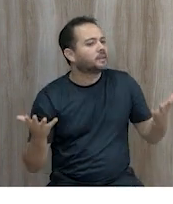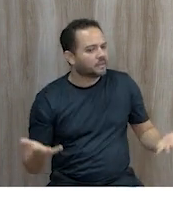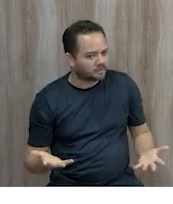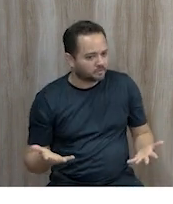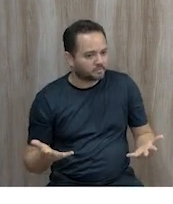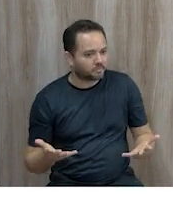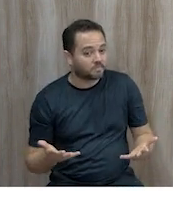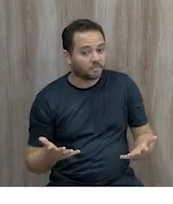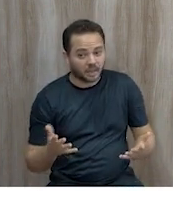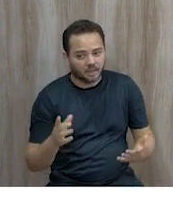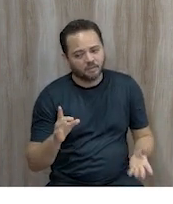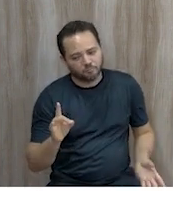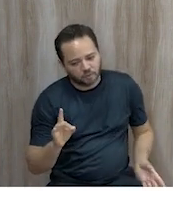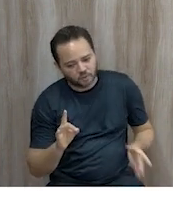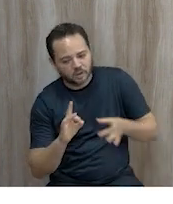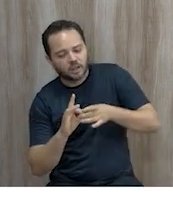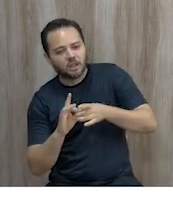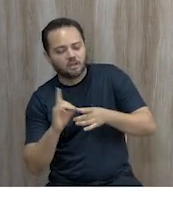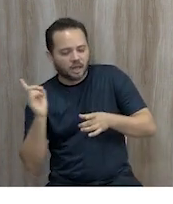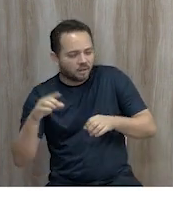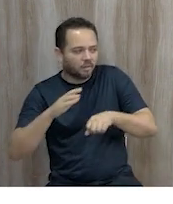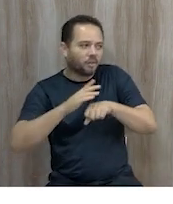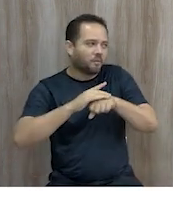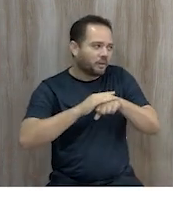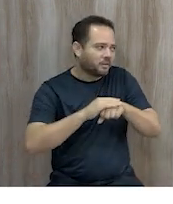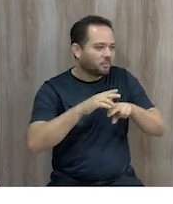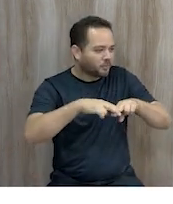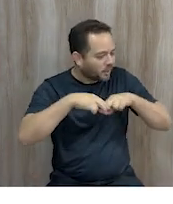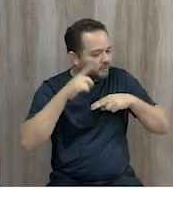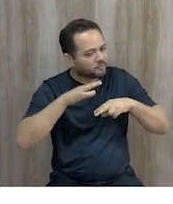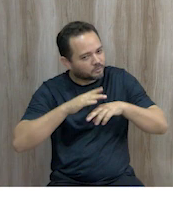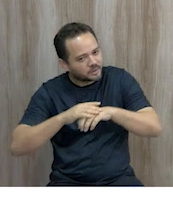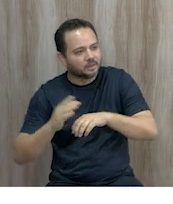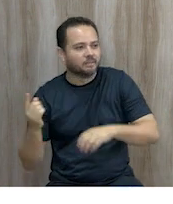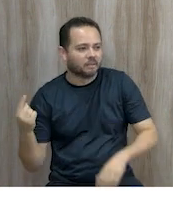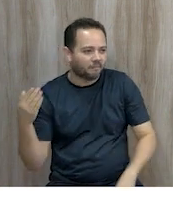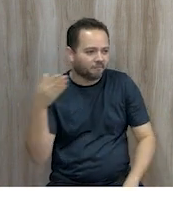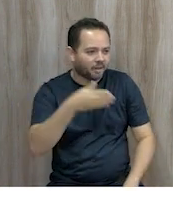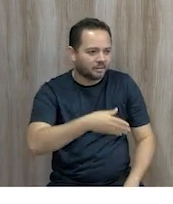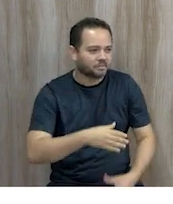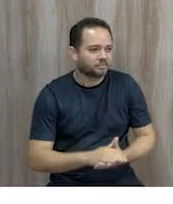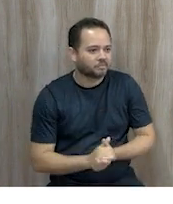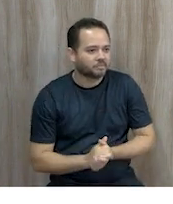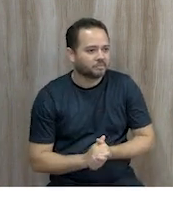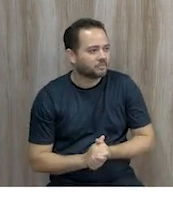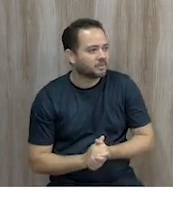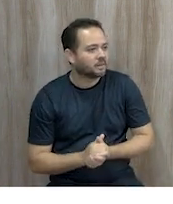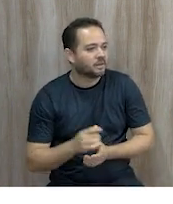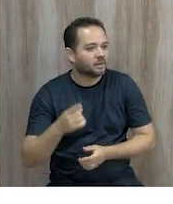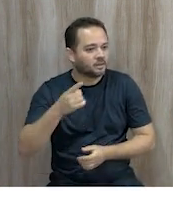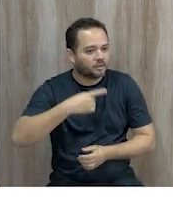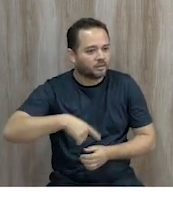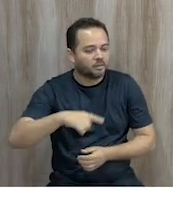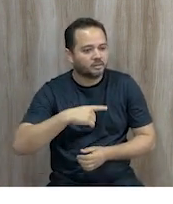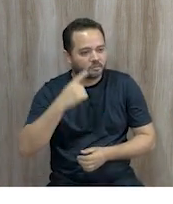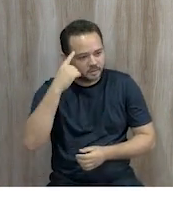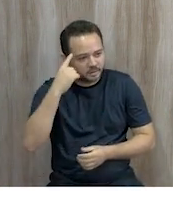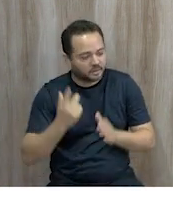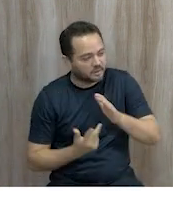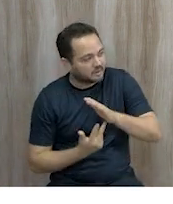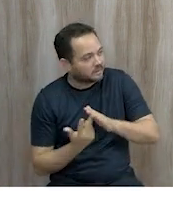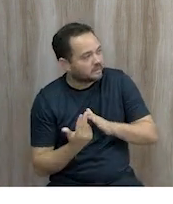mas associada a um tratamento de doença, tá? E por mais que a gente seja conservador nessas cirurgias, muitas vezes a gente